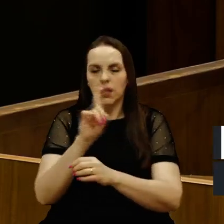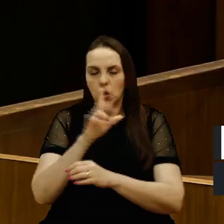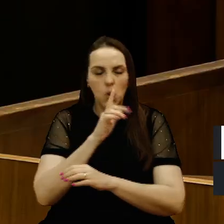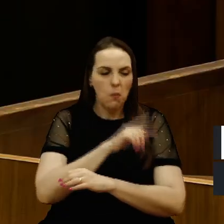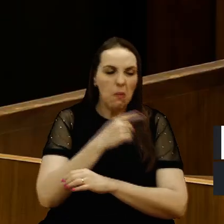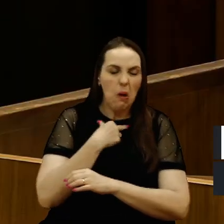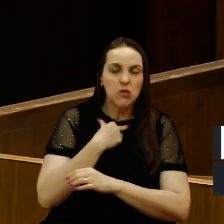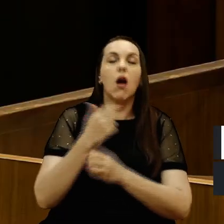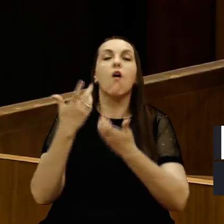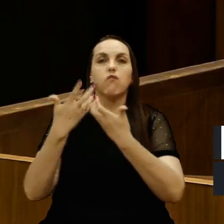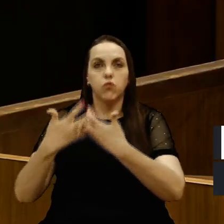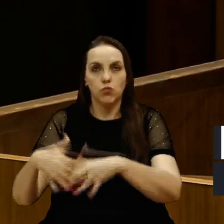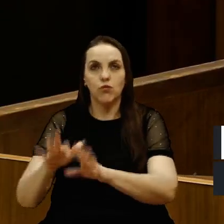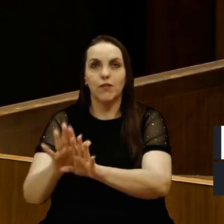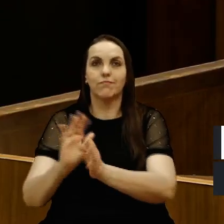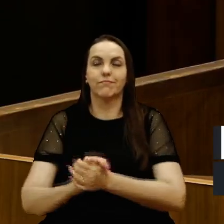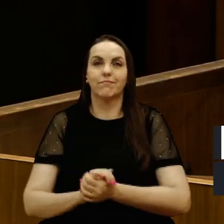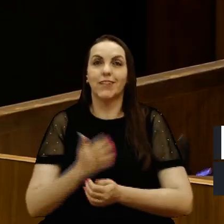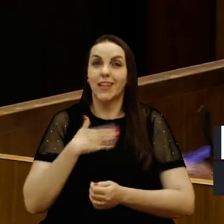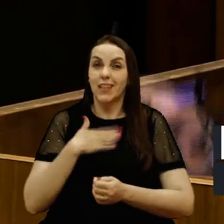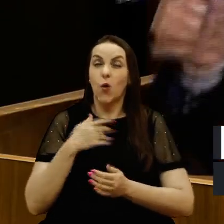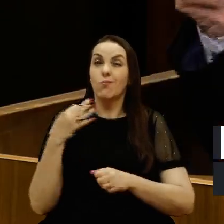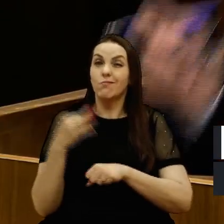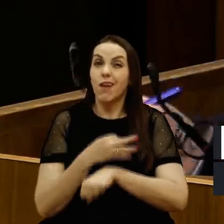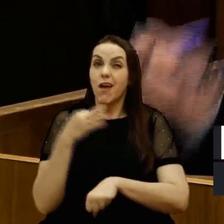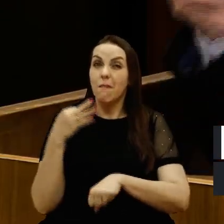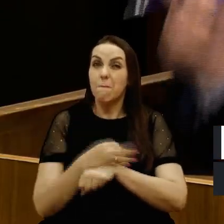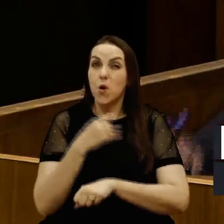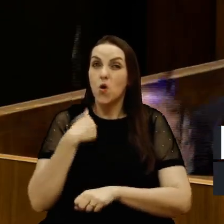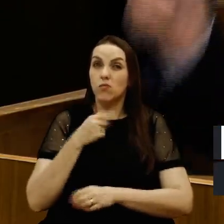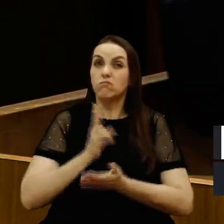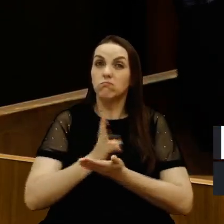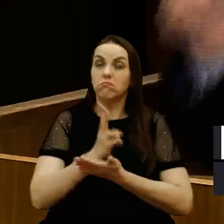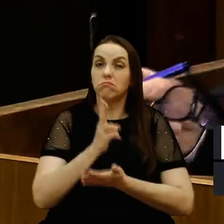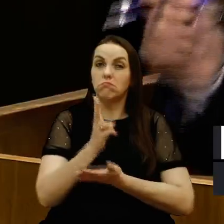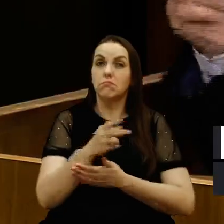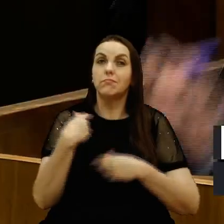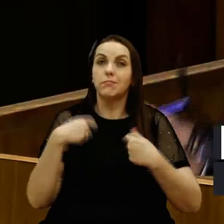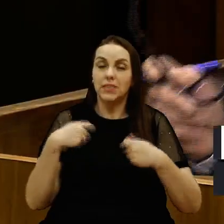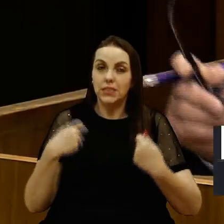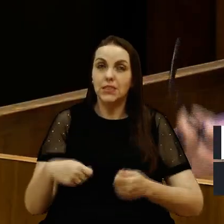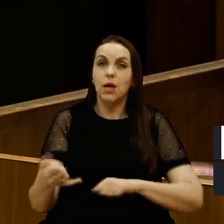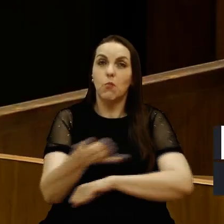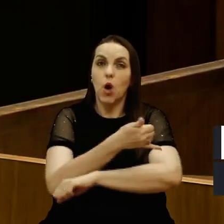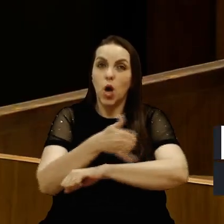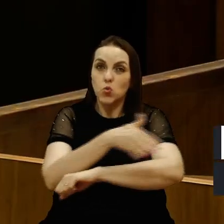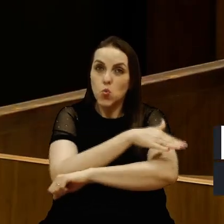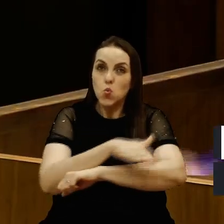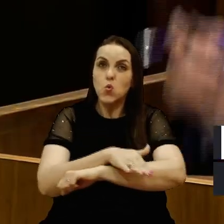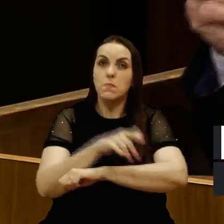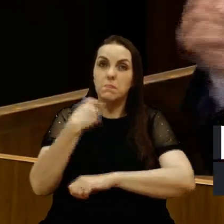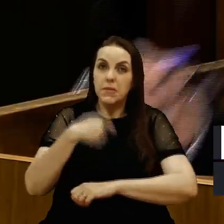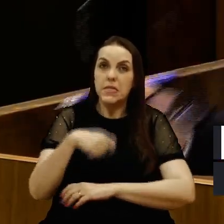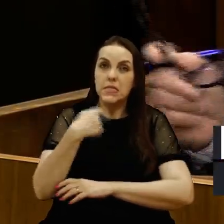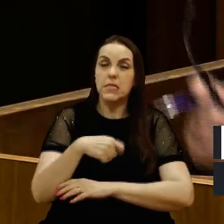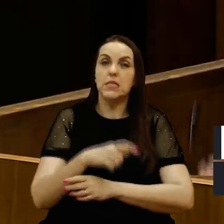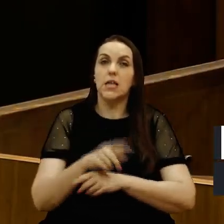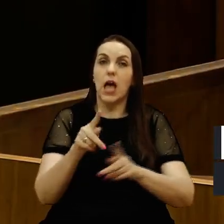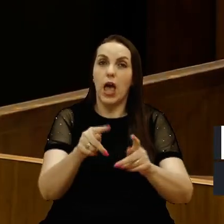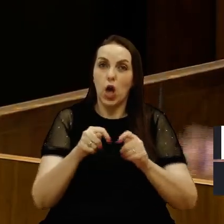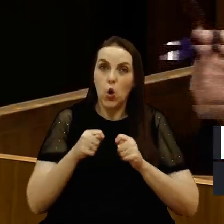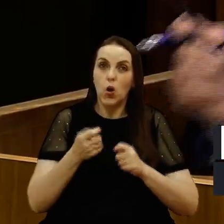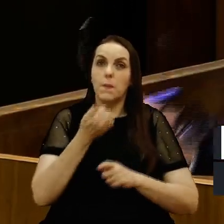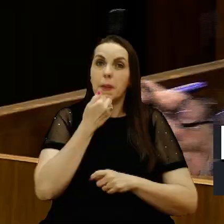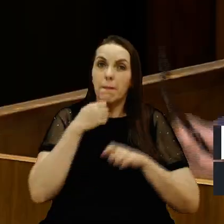as hortas. Então, eu vou ser muito teimoso de que nós precisamos calçar ruas. Economia de